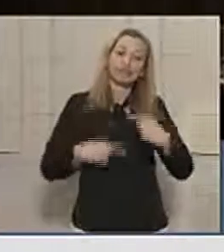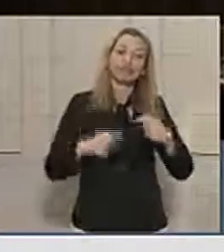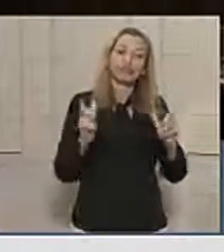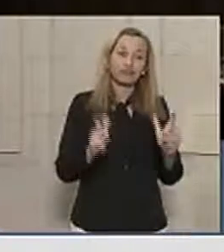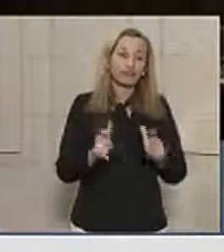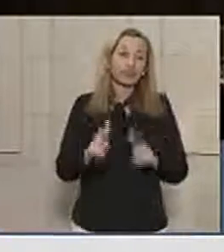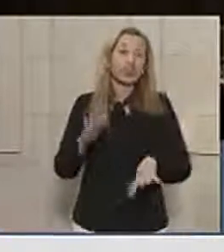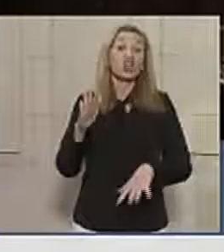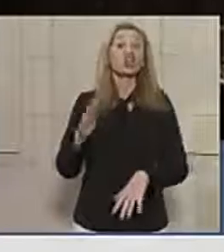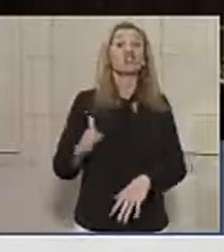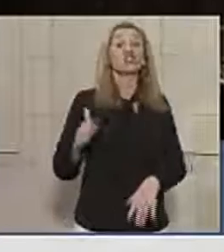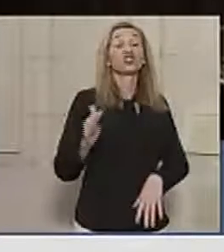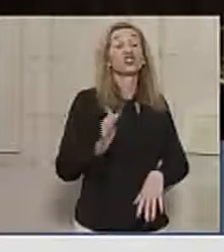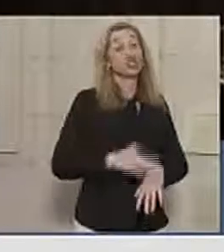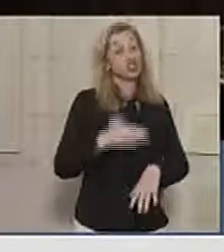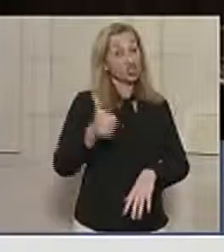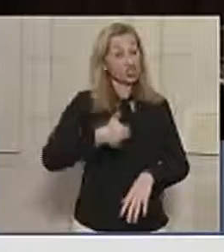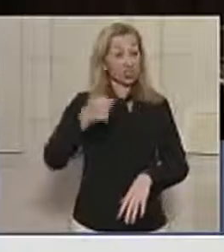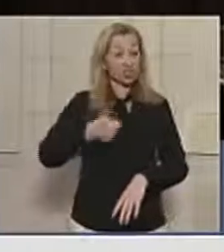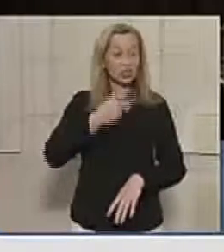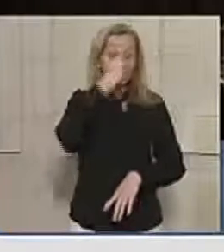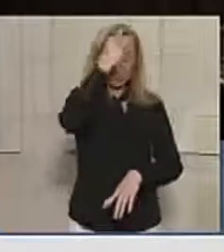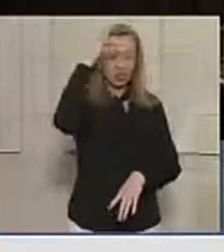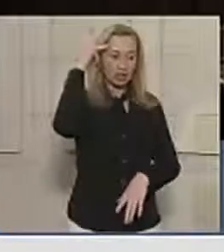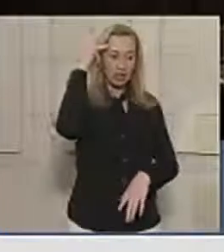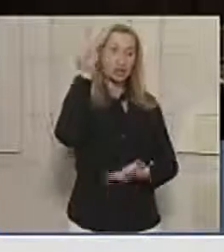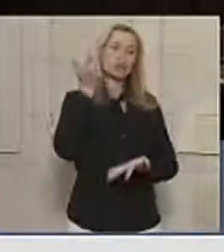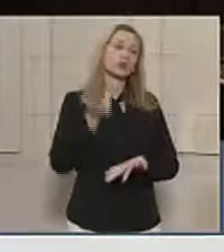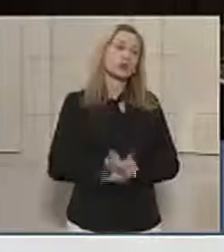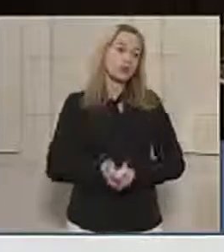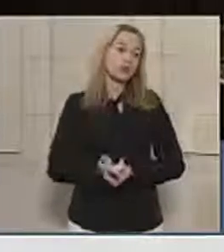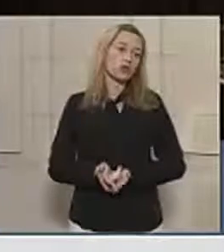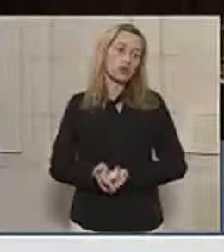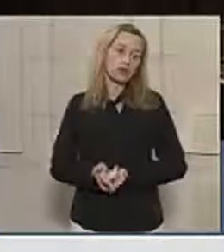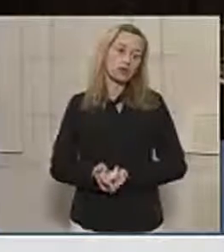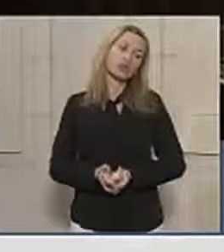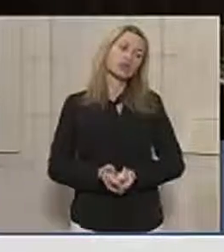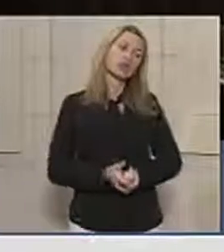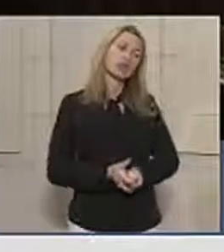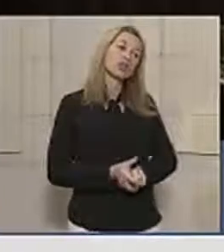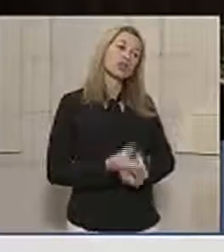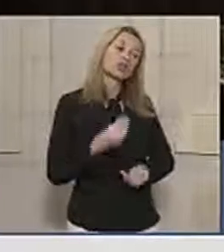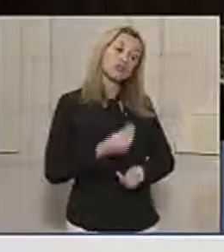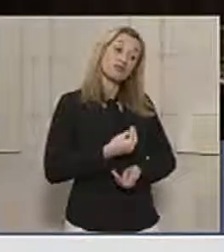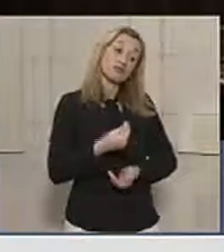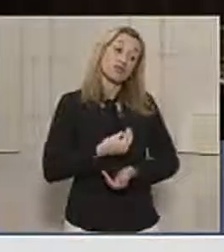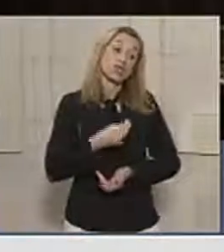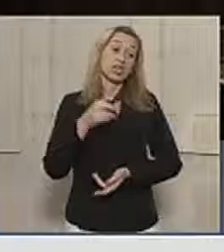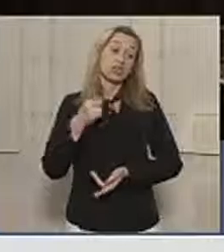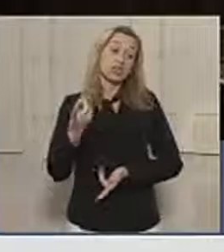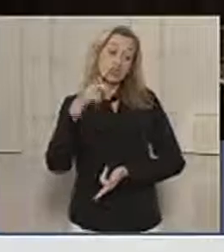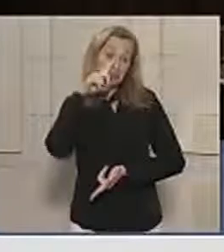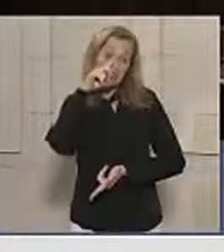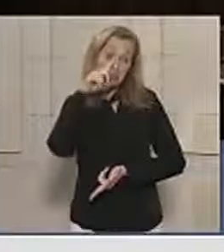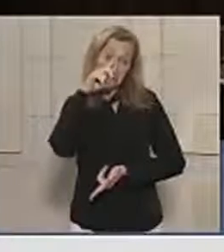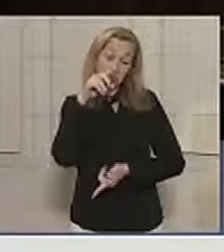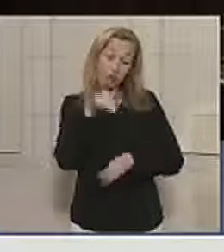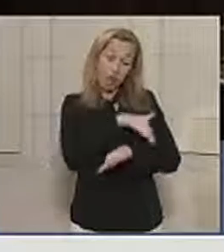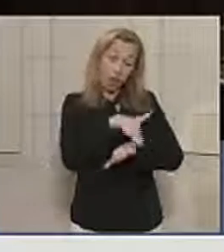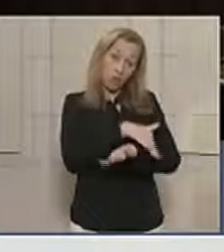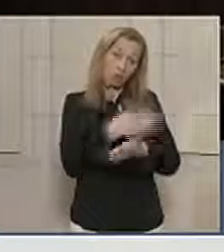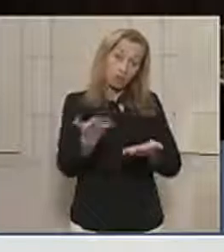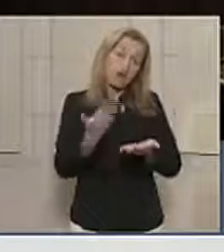a dignidade, como eu falava, das pessoas em situação de risco, as pessoas na rua, né?